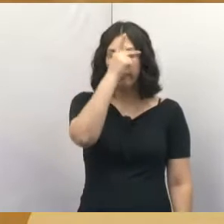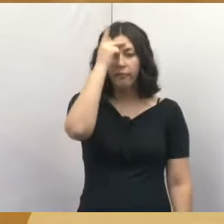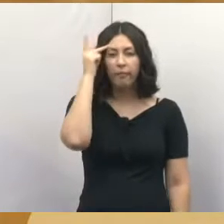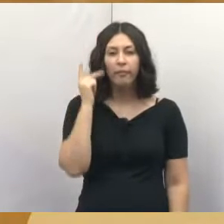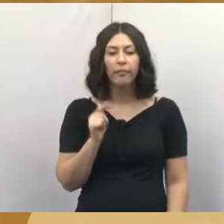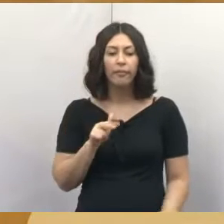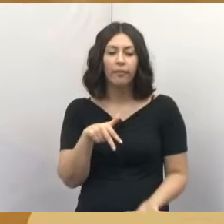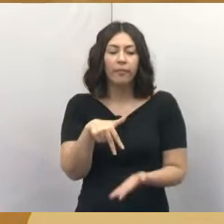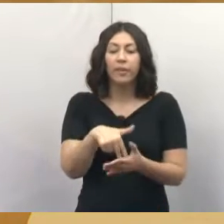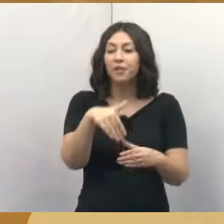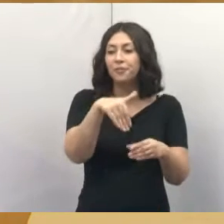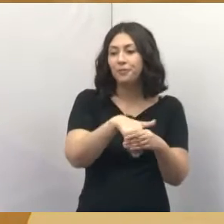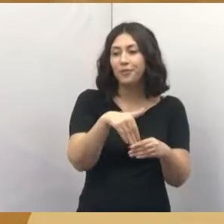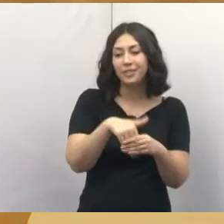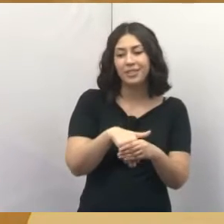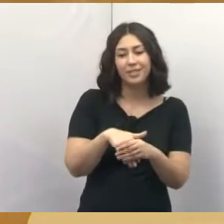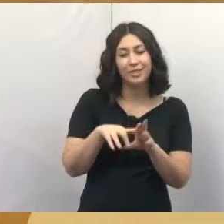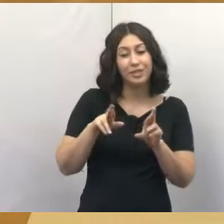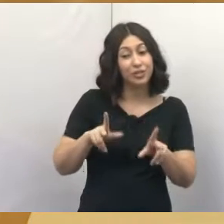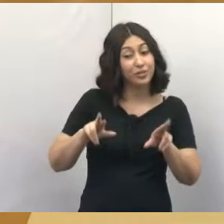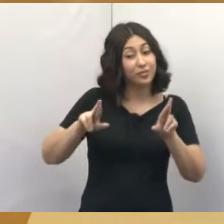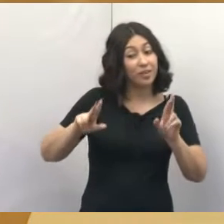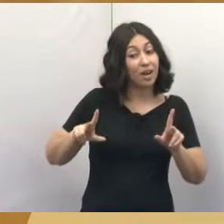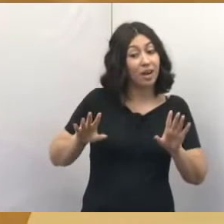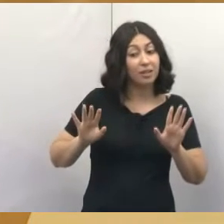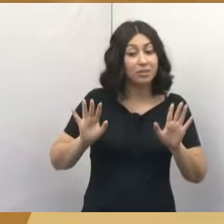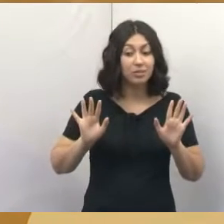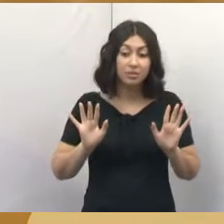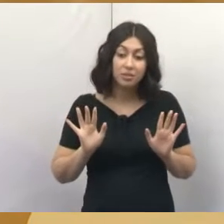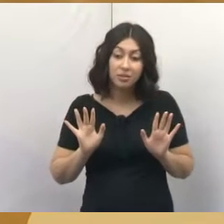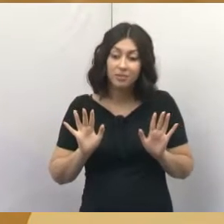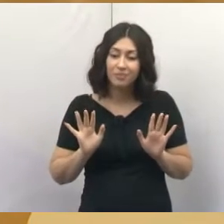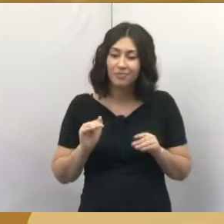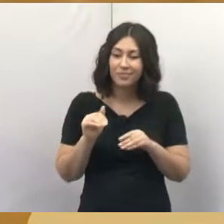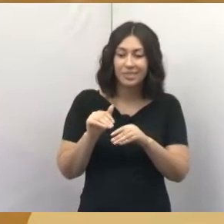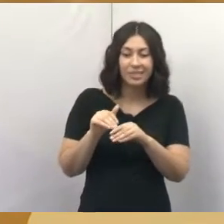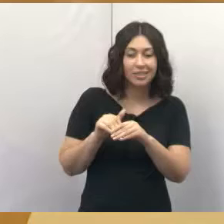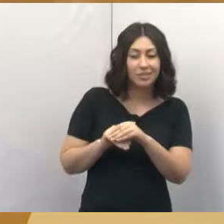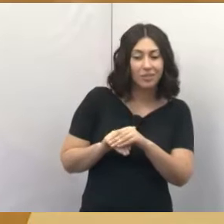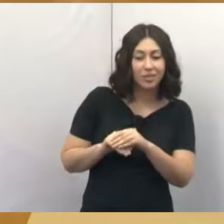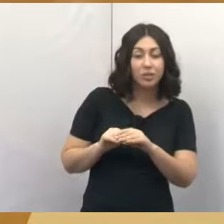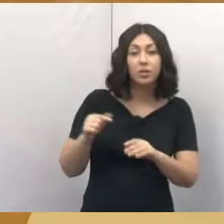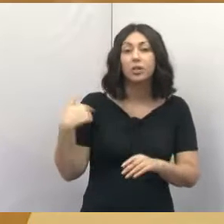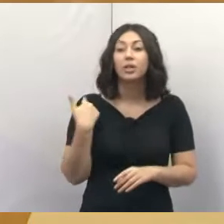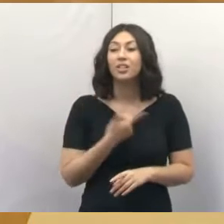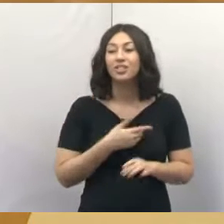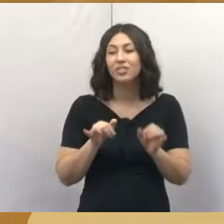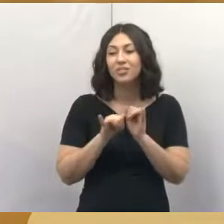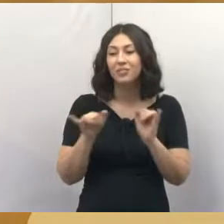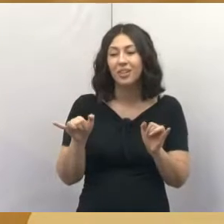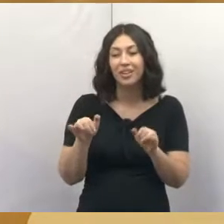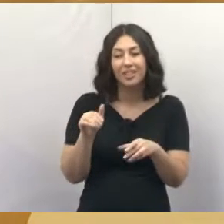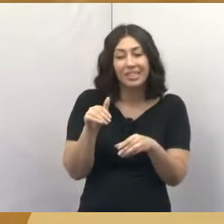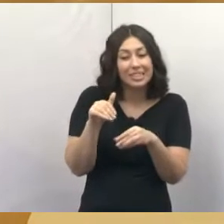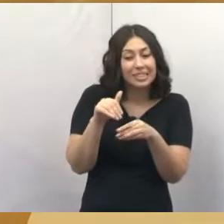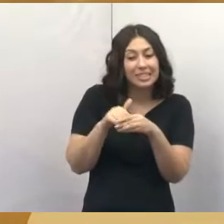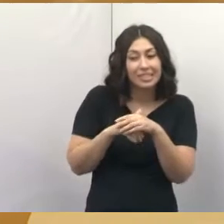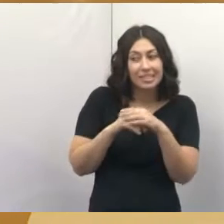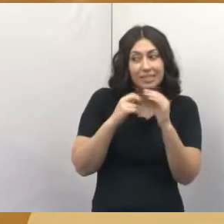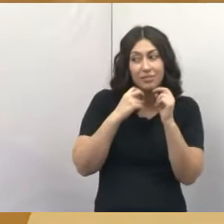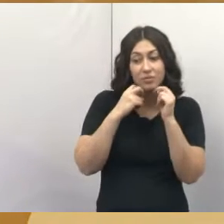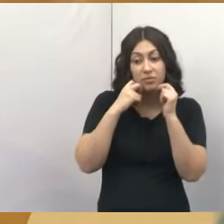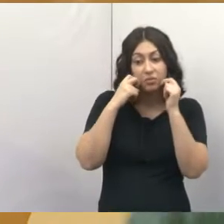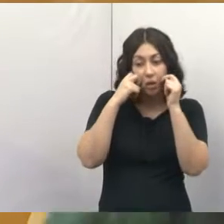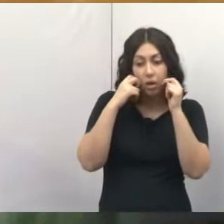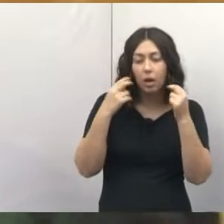aqui votando até contra suas convicções, votando aquele voto que a gente chama, Luiz Flávio, de voto envergonhado.